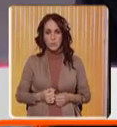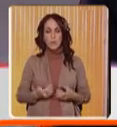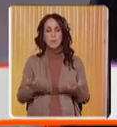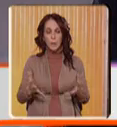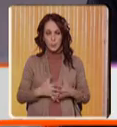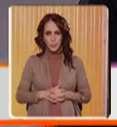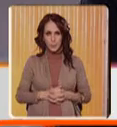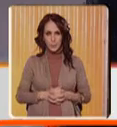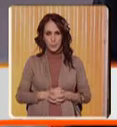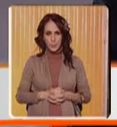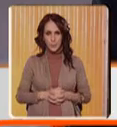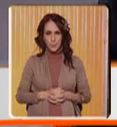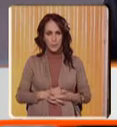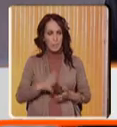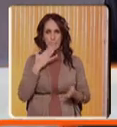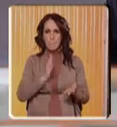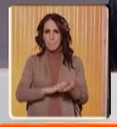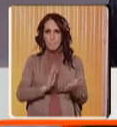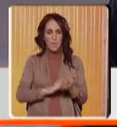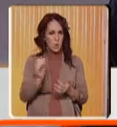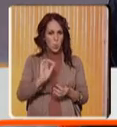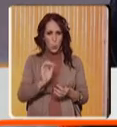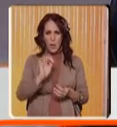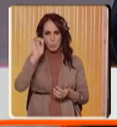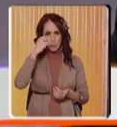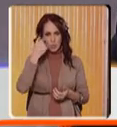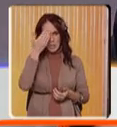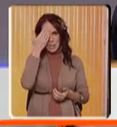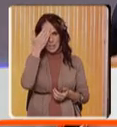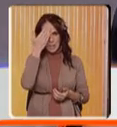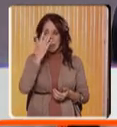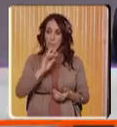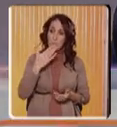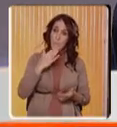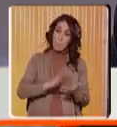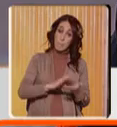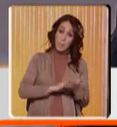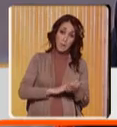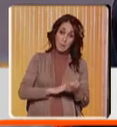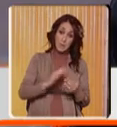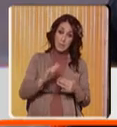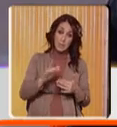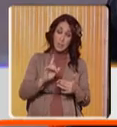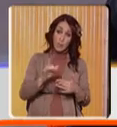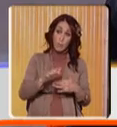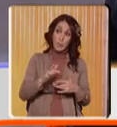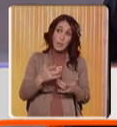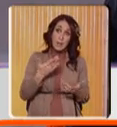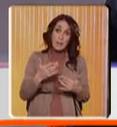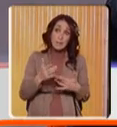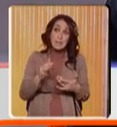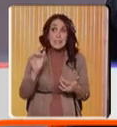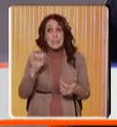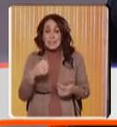assim. Não está provado que faça mal. Não está provado ainda. Mas também não está provado que não faça mal. Pois. Portanto, faz